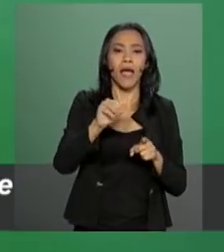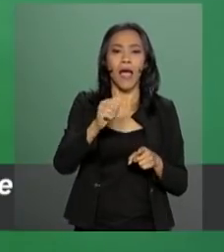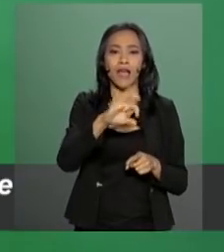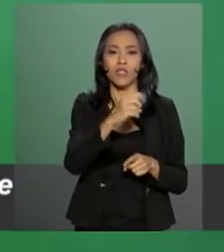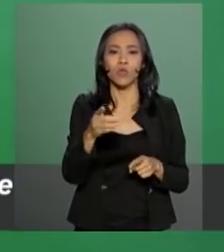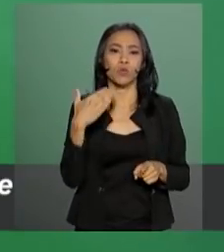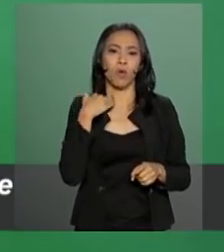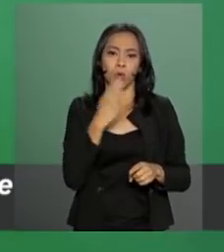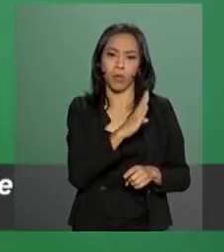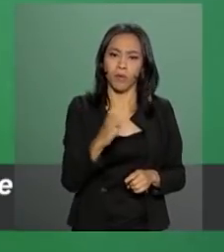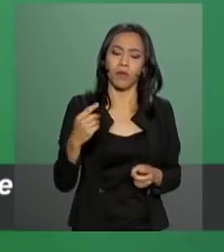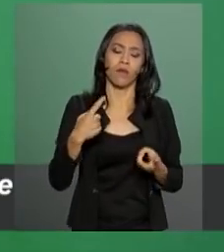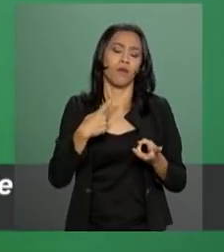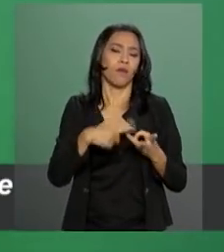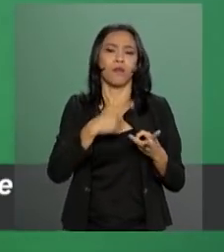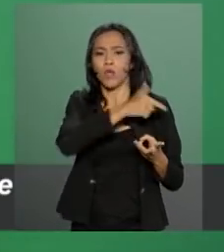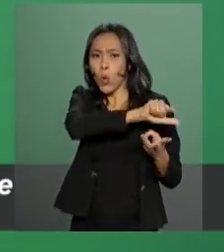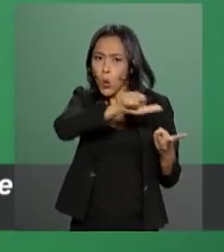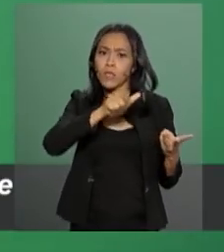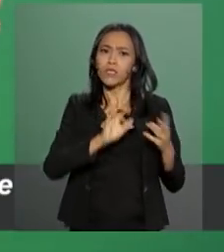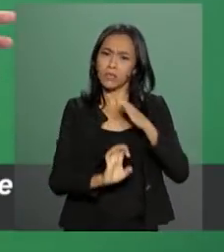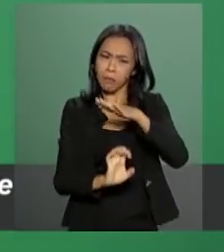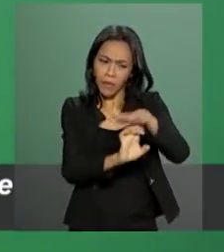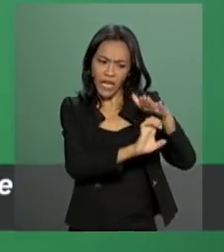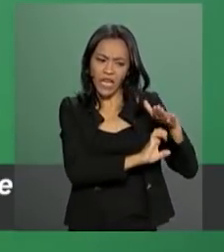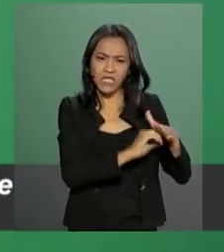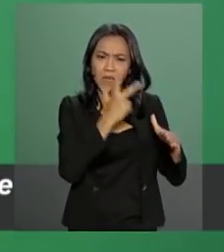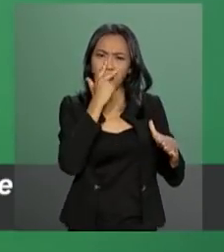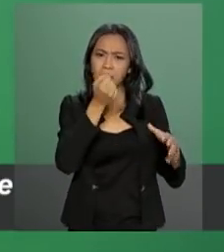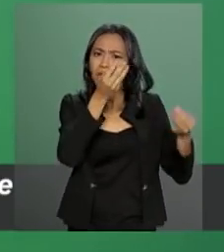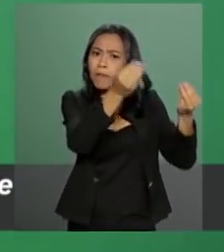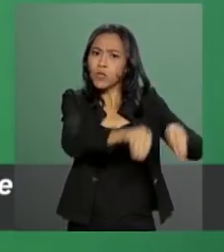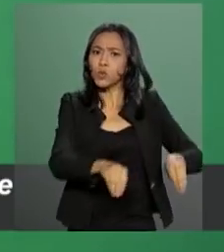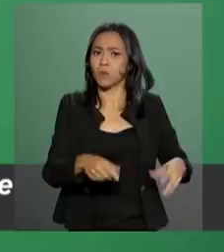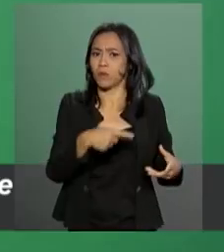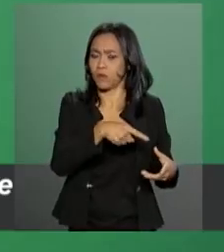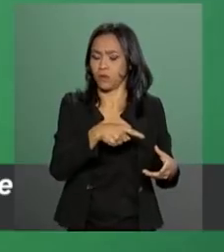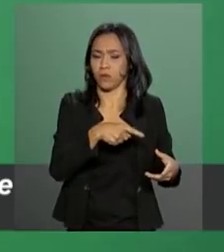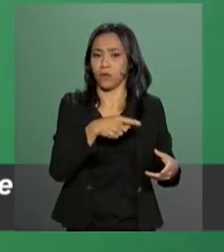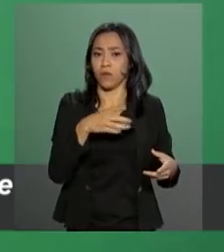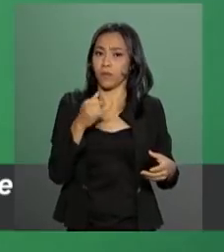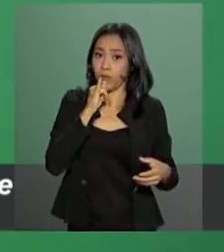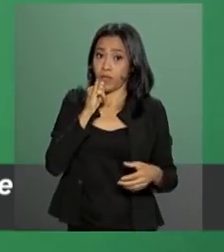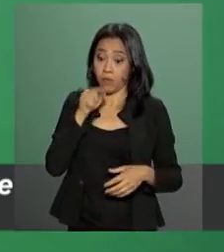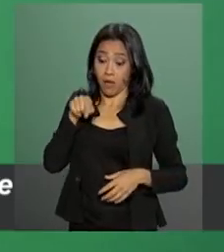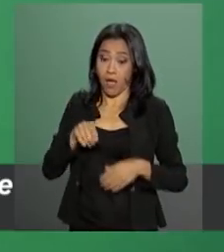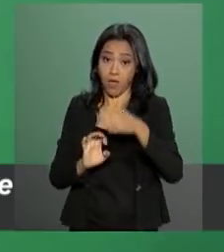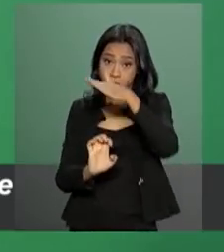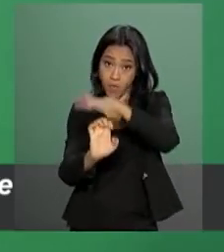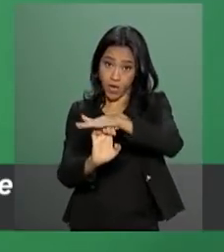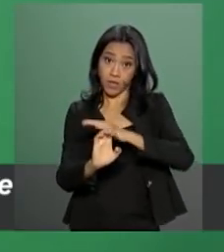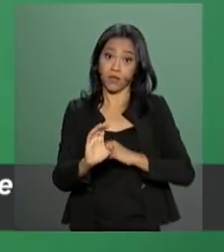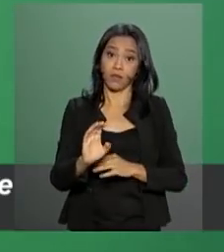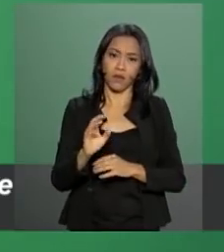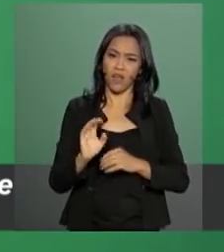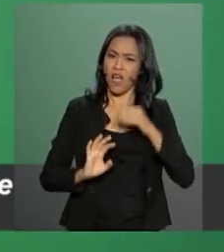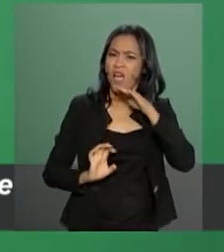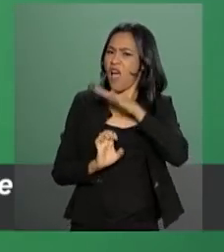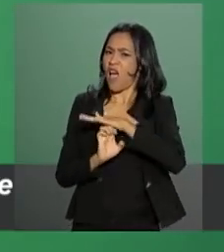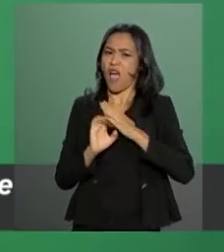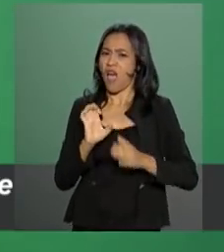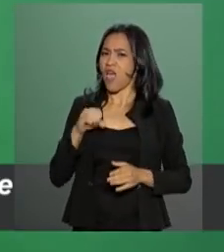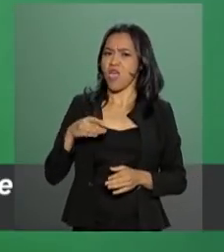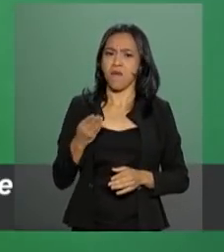empresas meus senhores e senhoras que estavam mundo começando a prejuízos não é a petrobras por exemplo a embrapa não mais